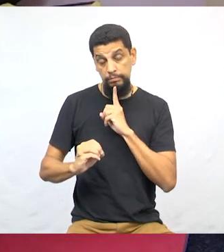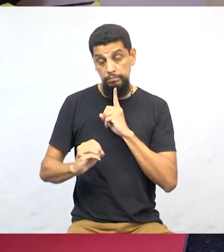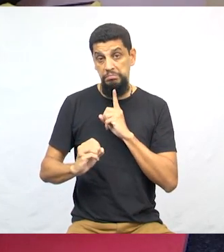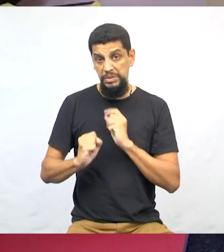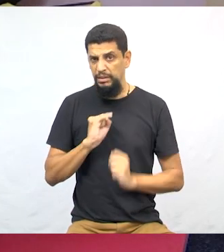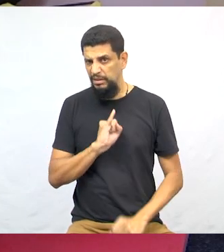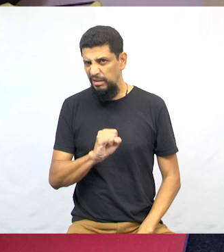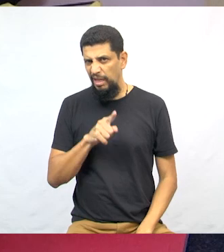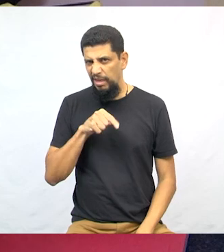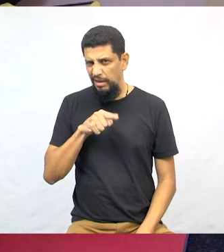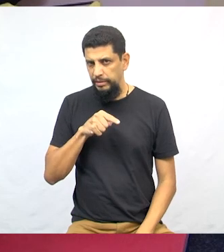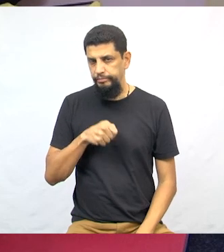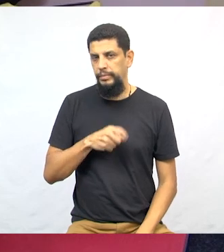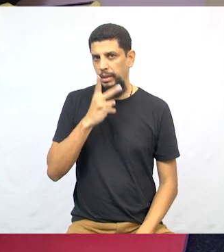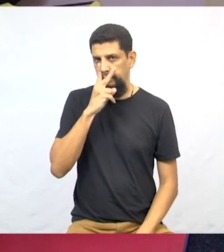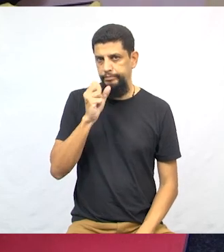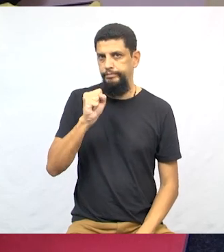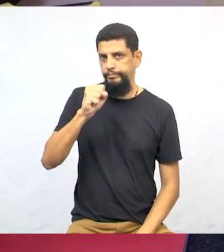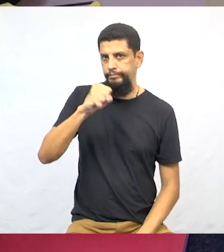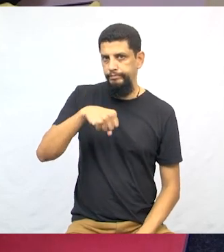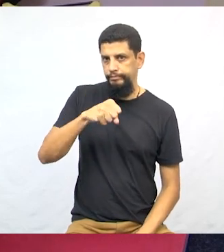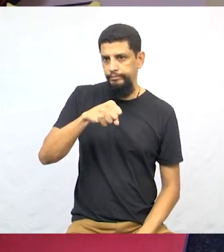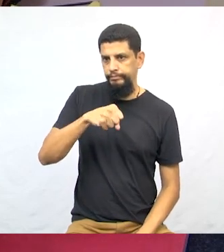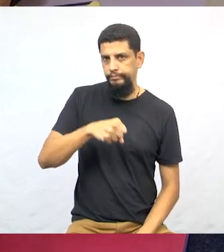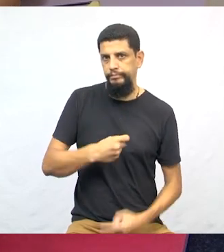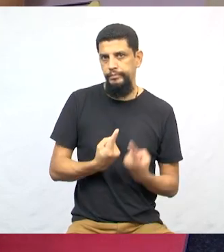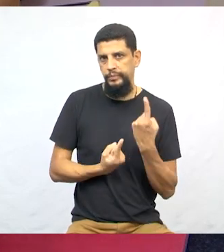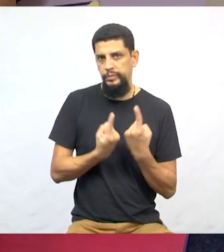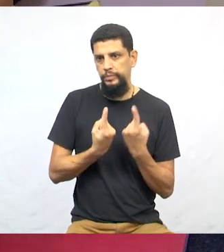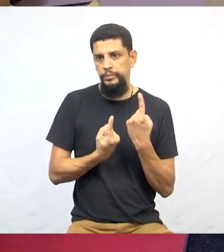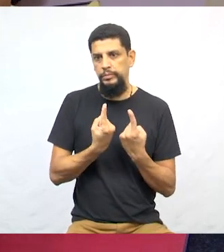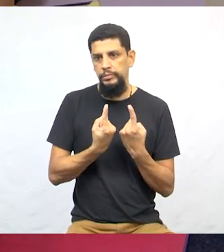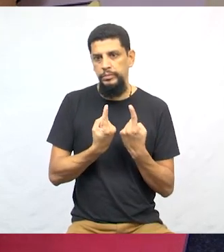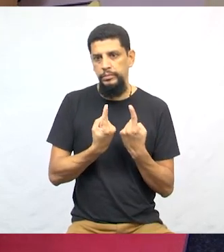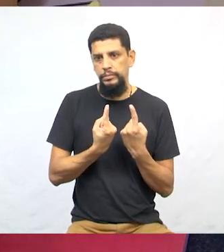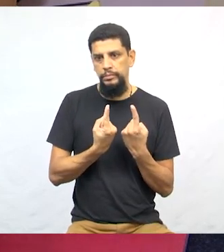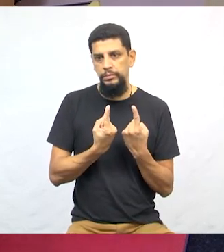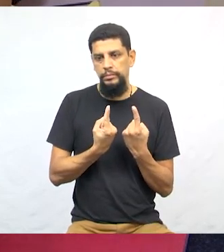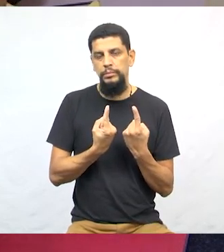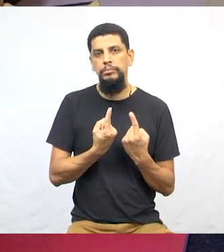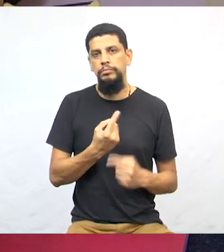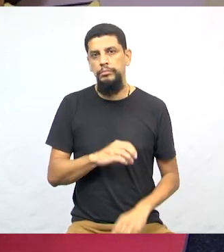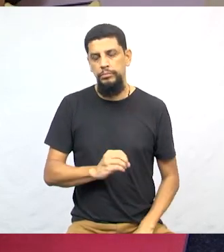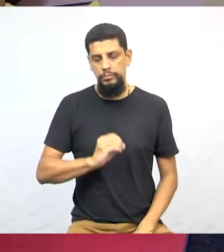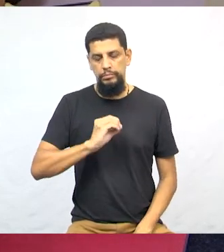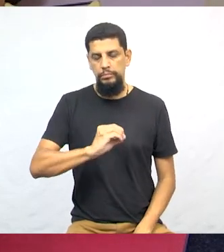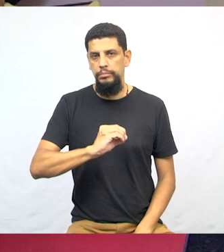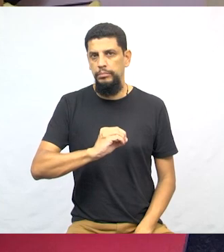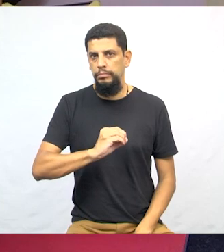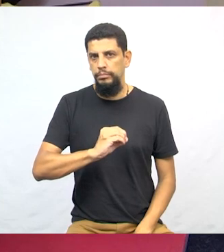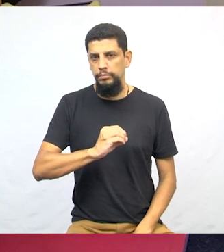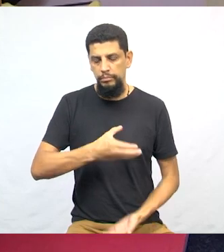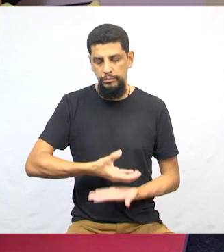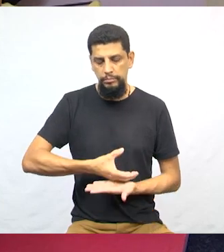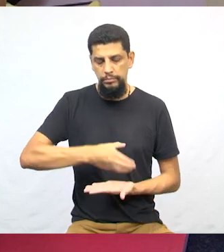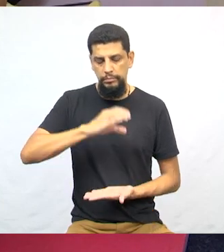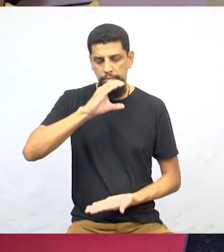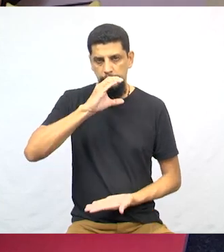Suzy? Acho que sim. E qual é a cor da bolinha? E o que a gente faz com o copo da bolinha